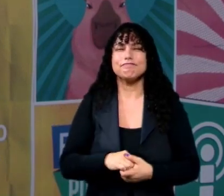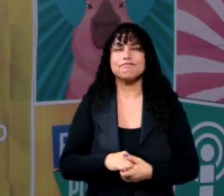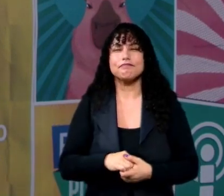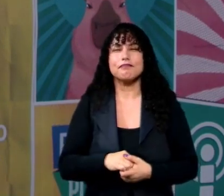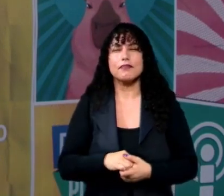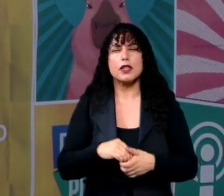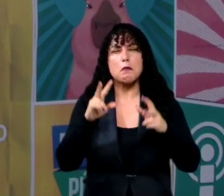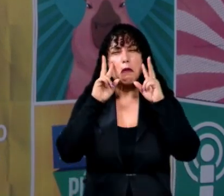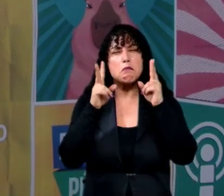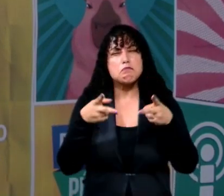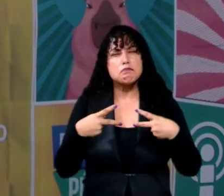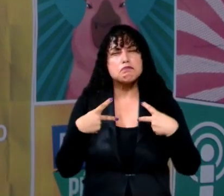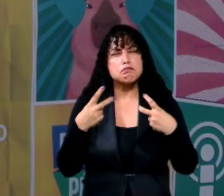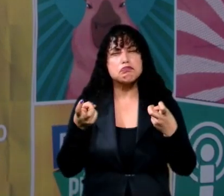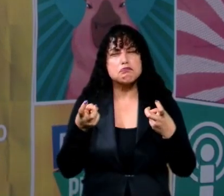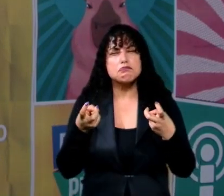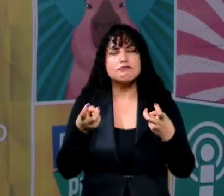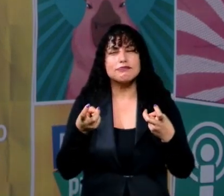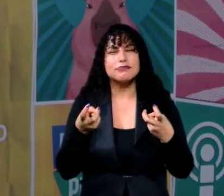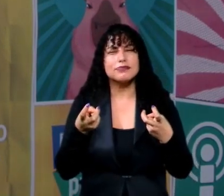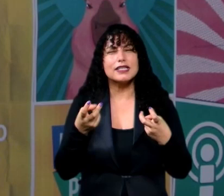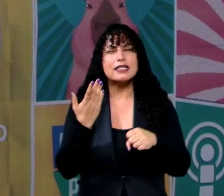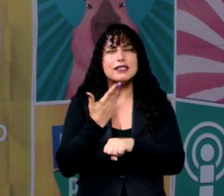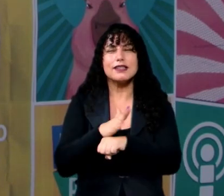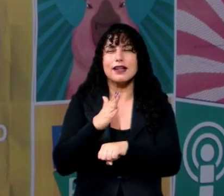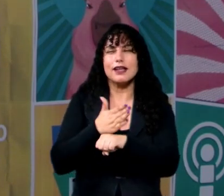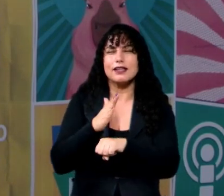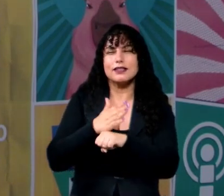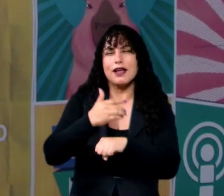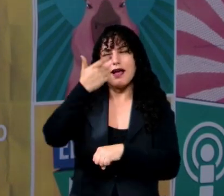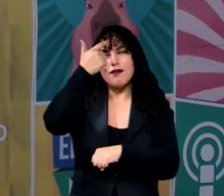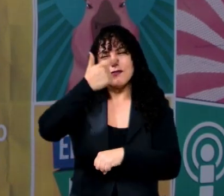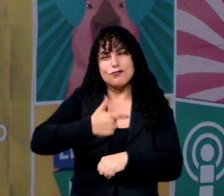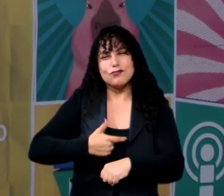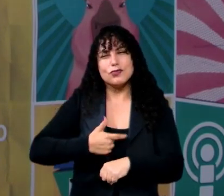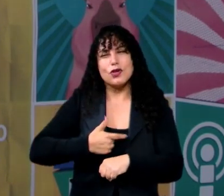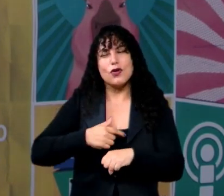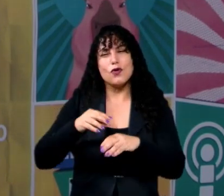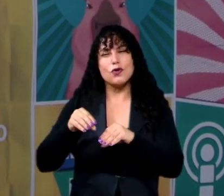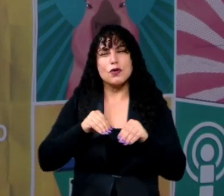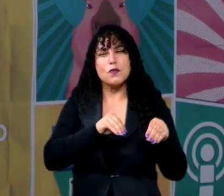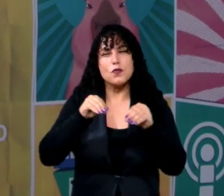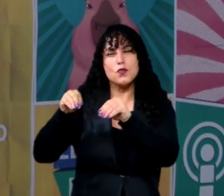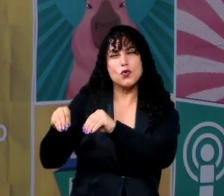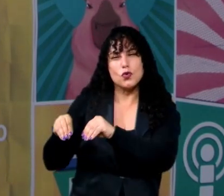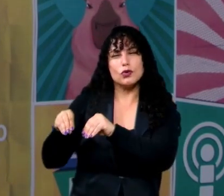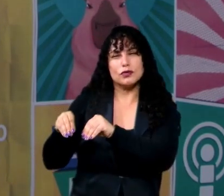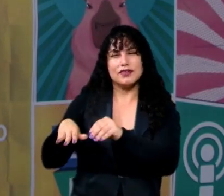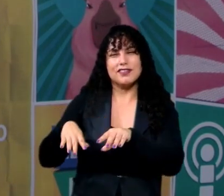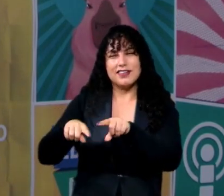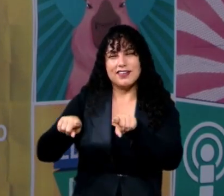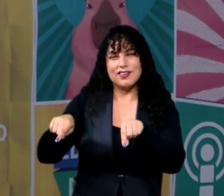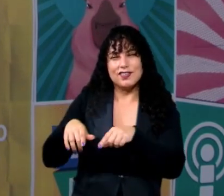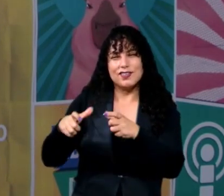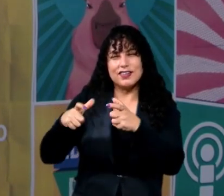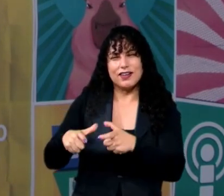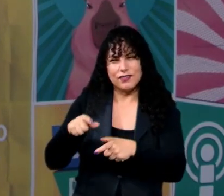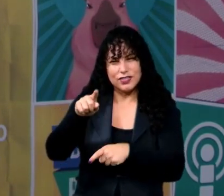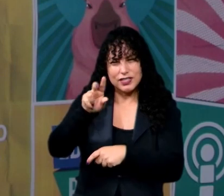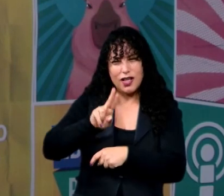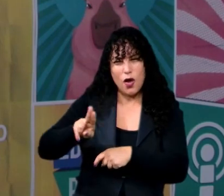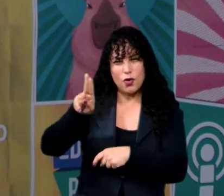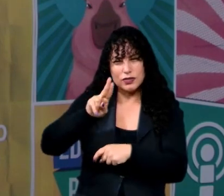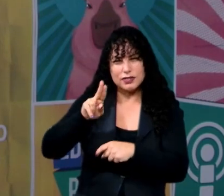uma observação, exercitar esse eu que sai da sua cena cotidiana e observar. Você está usando